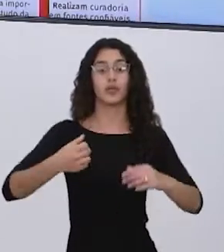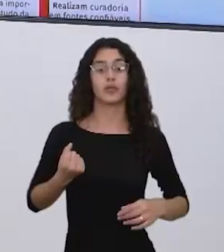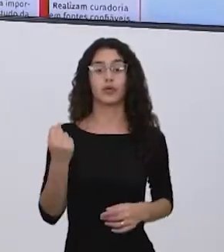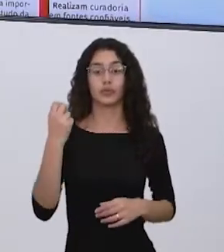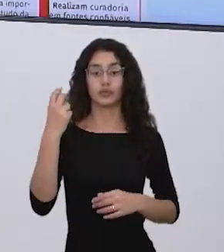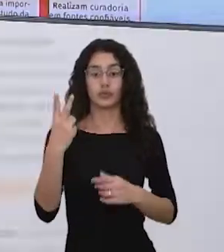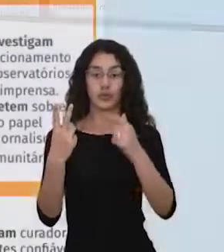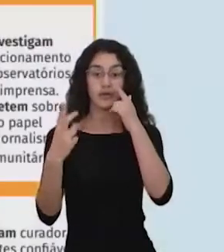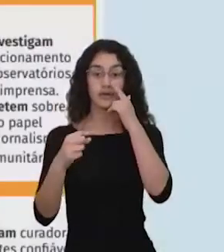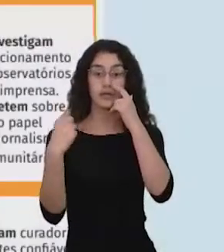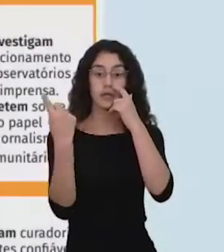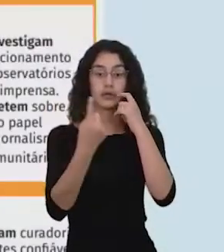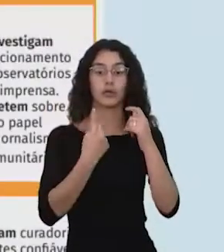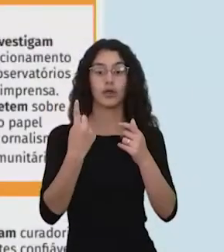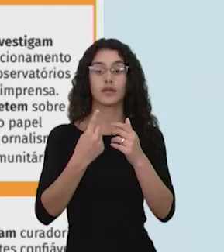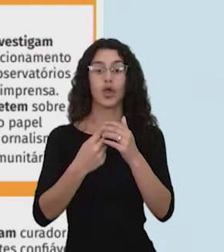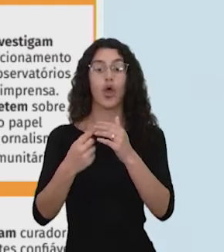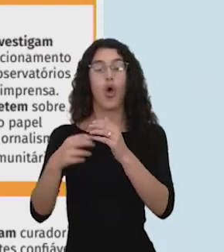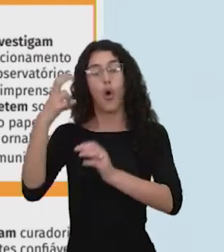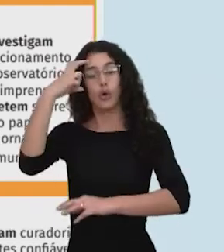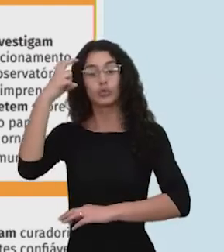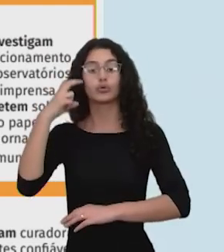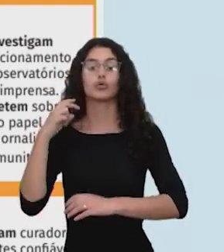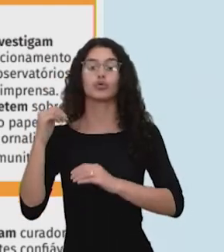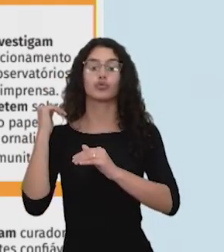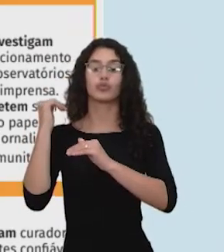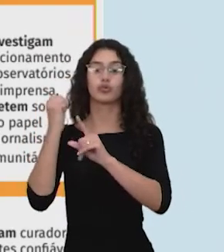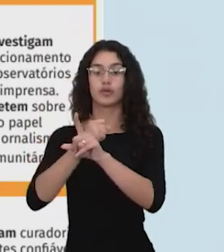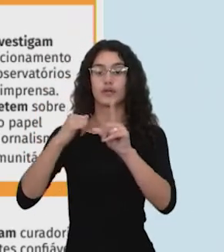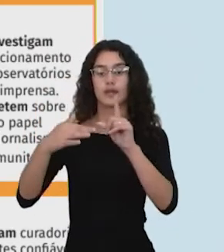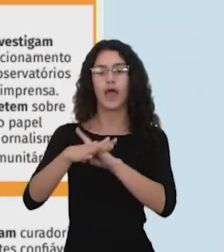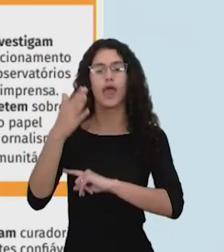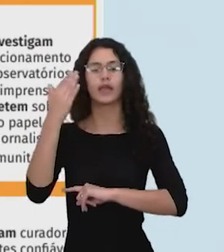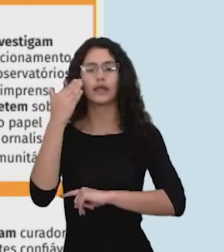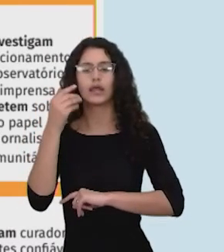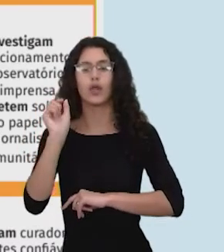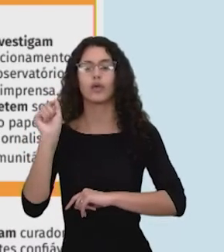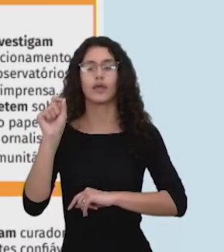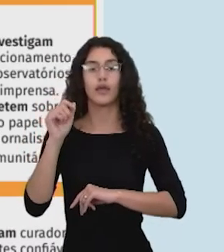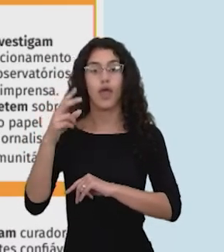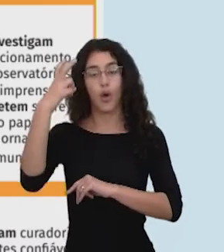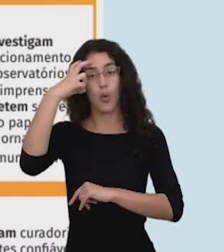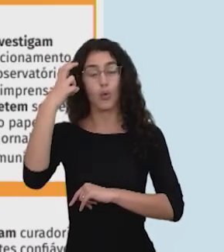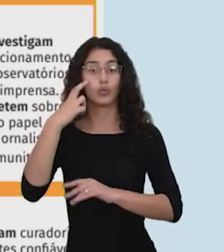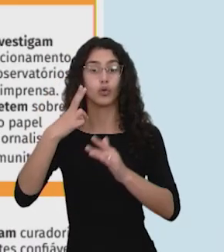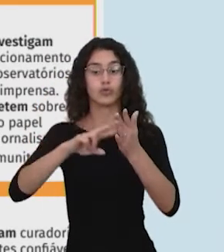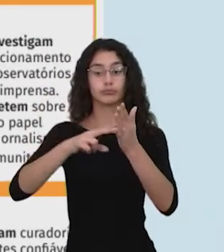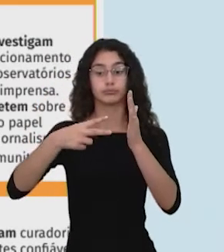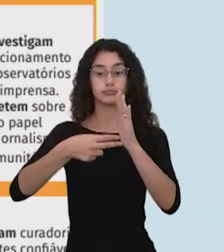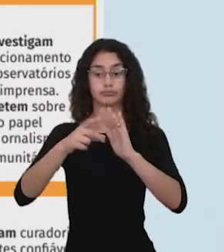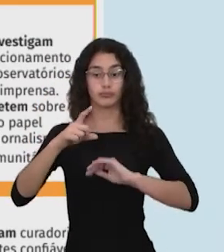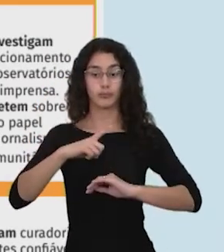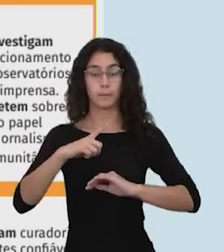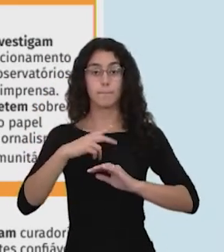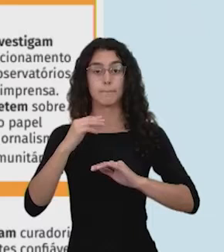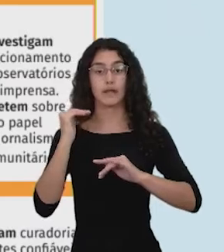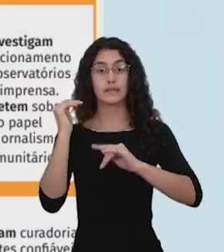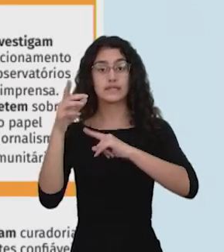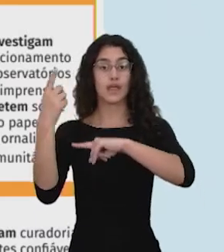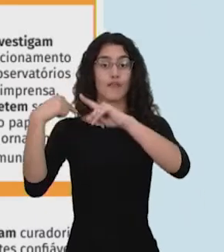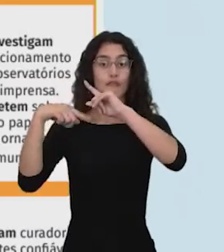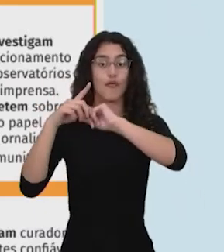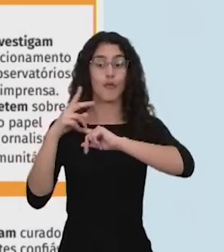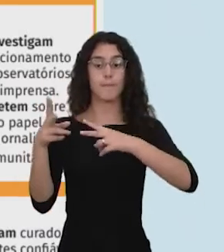2, a gente, em Cultura e Sociedade, passamos de entender o que é cultura e os seus significados para